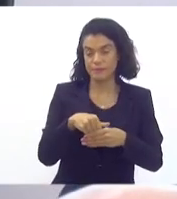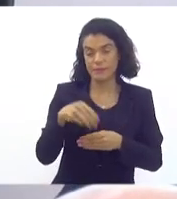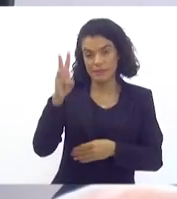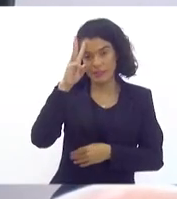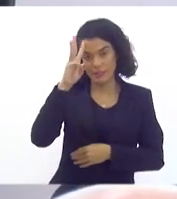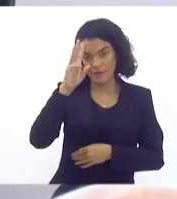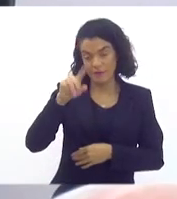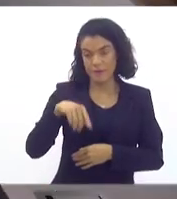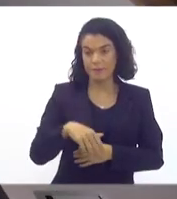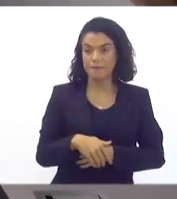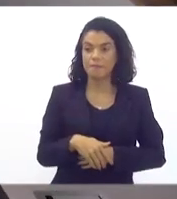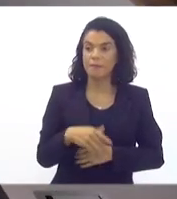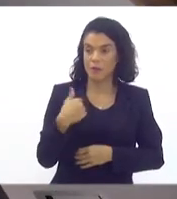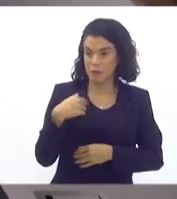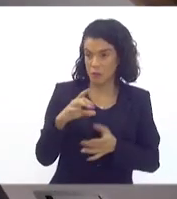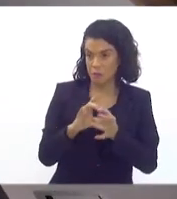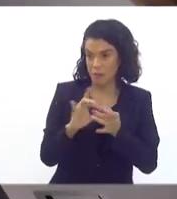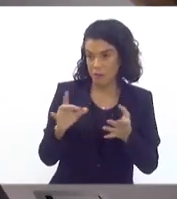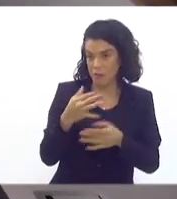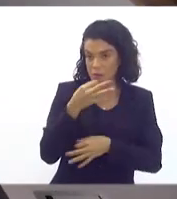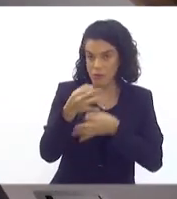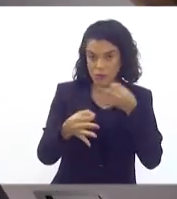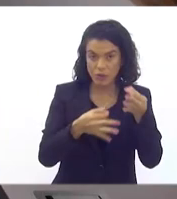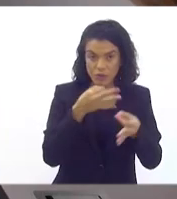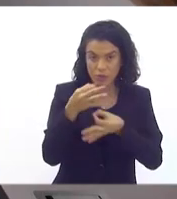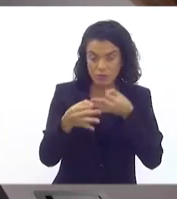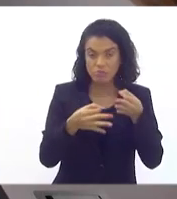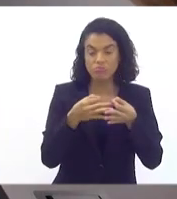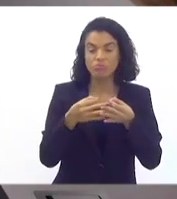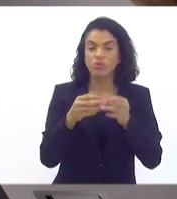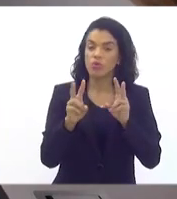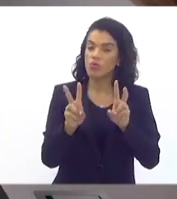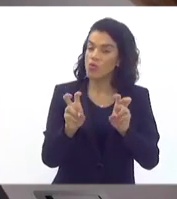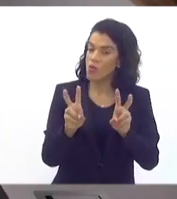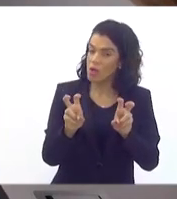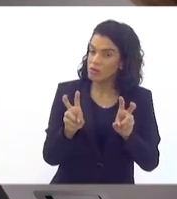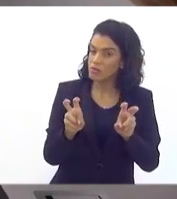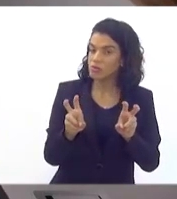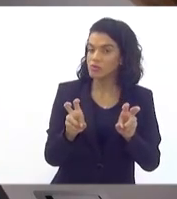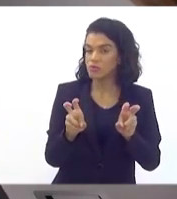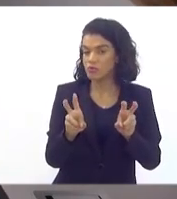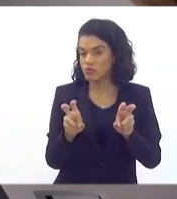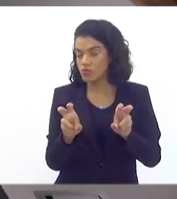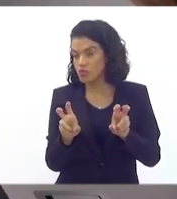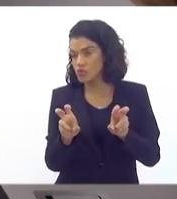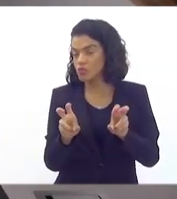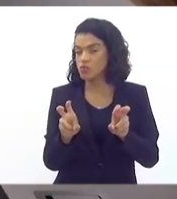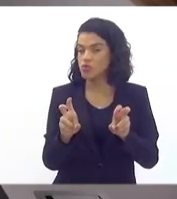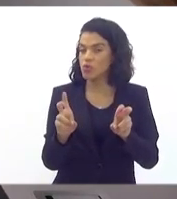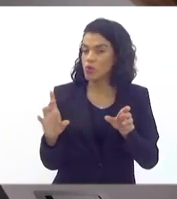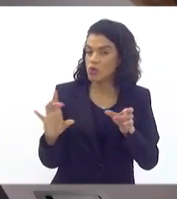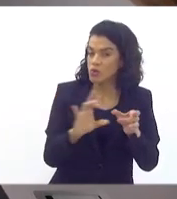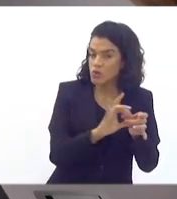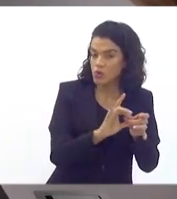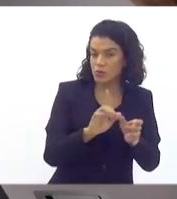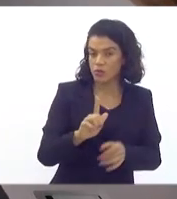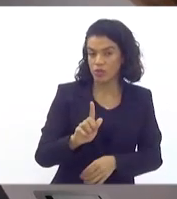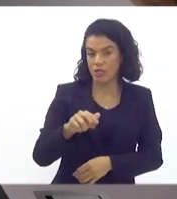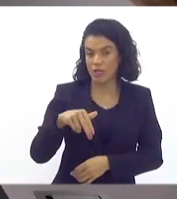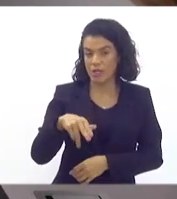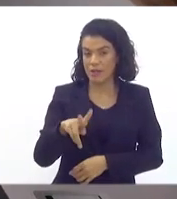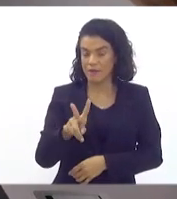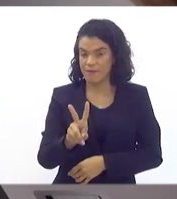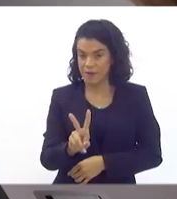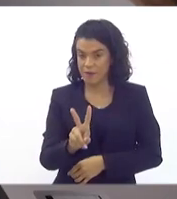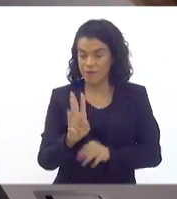terça feira Presidente o senhor me permite uma sugestão como o assunto diz respeito à questão do GNV também né